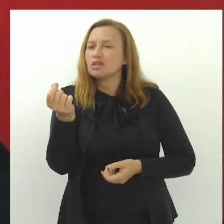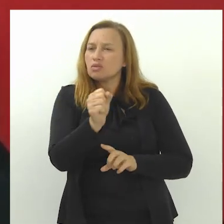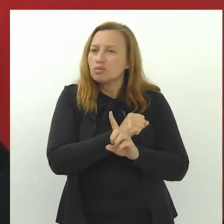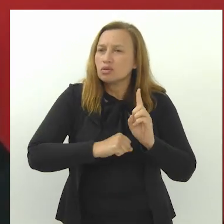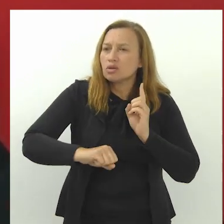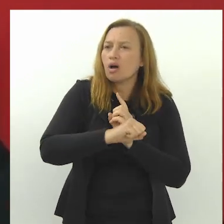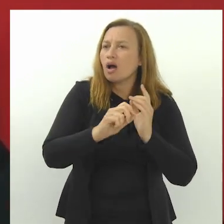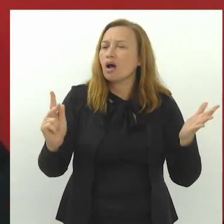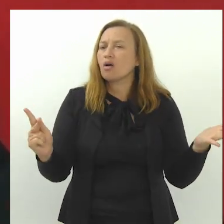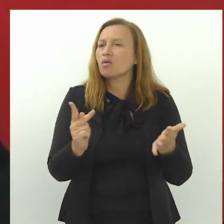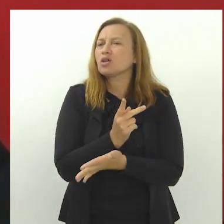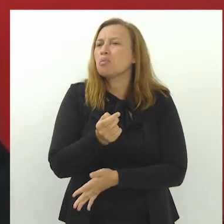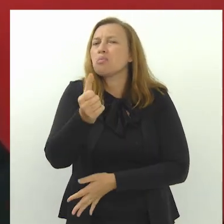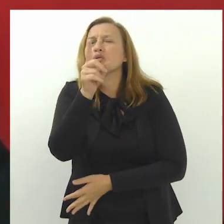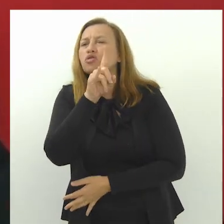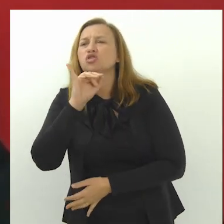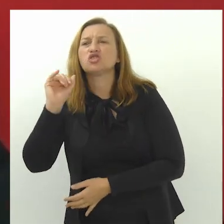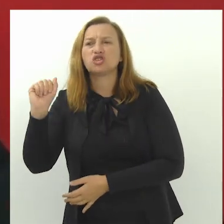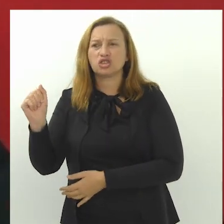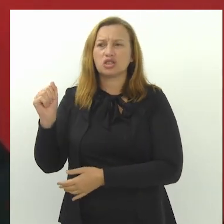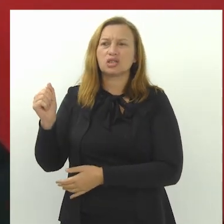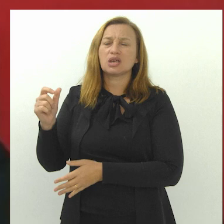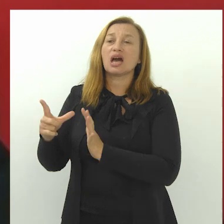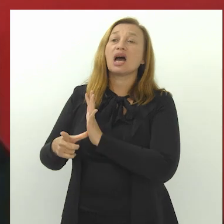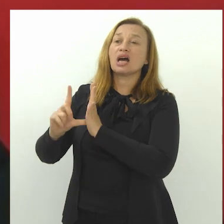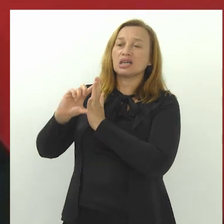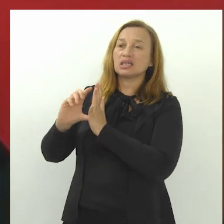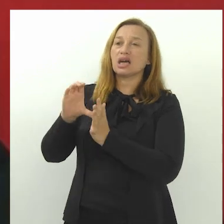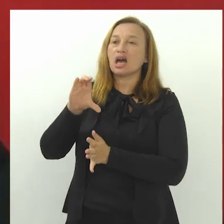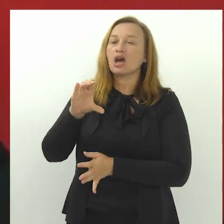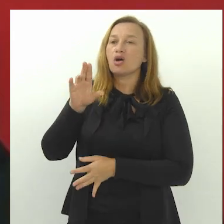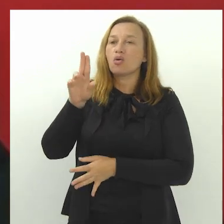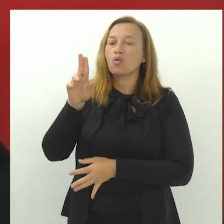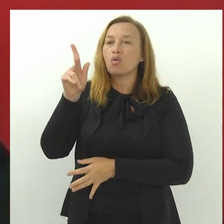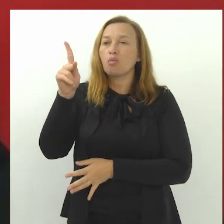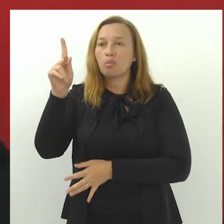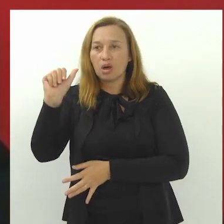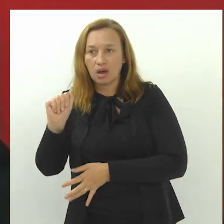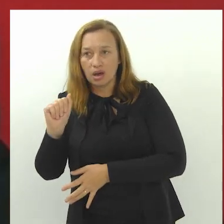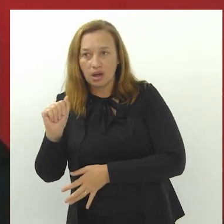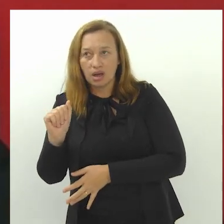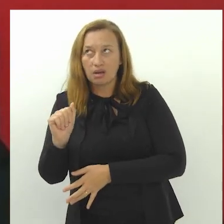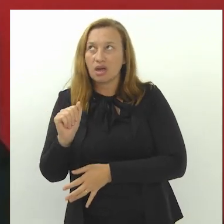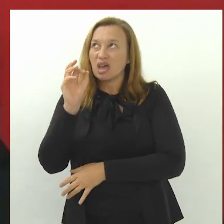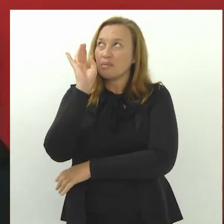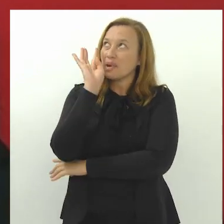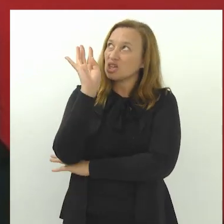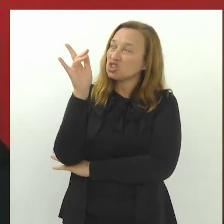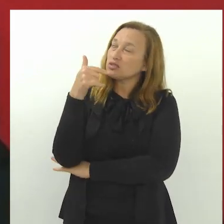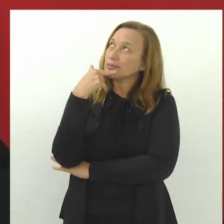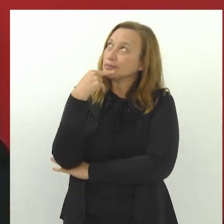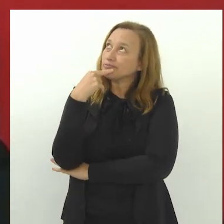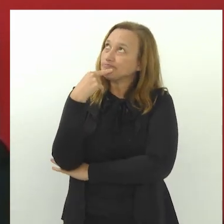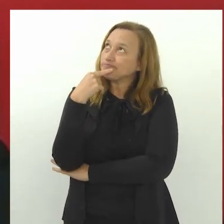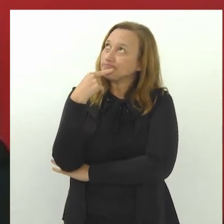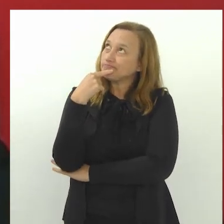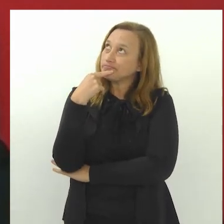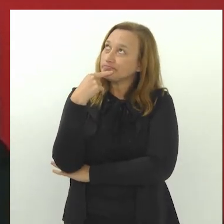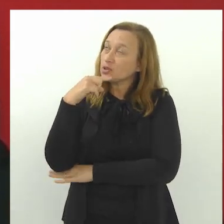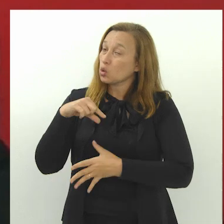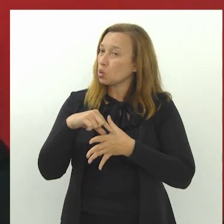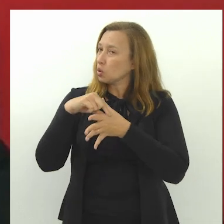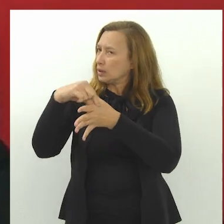O G20 Social aconteceu poucos dias antes da cúpula. Não seria razoável a gente